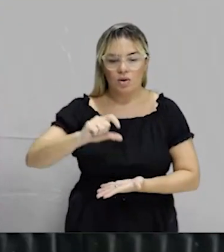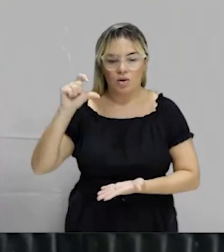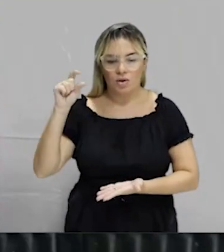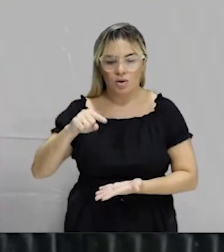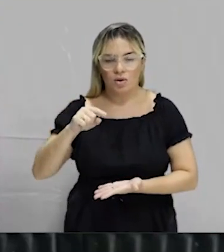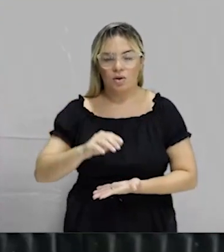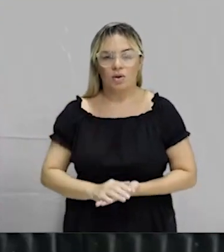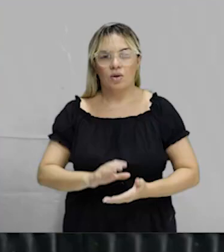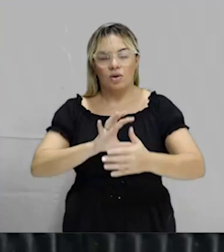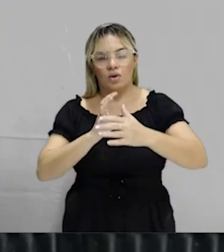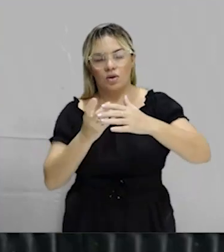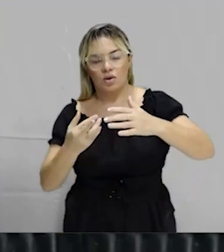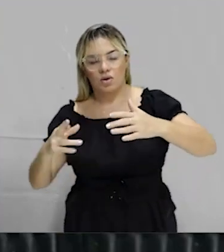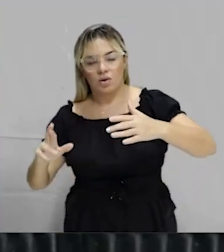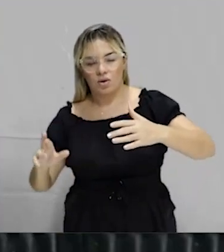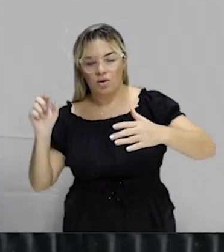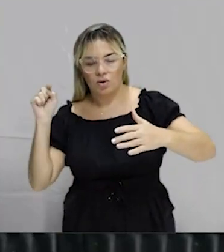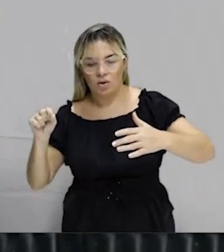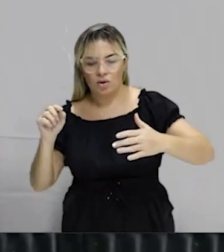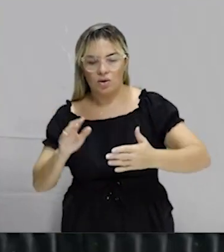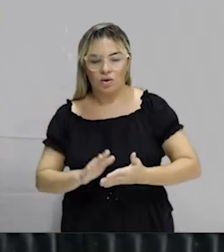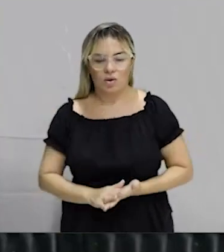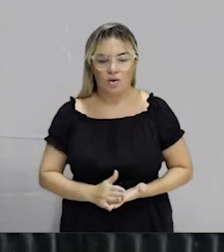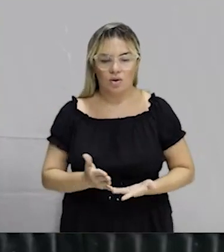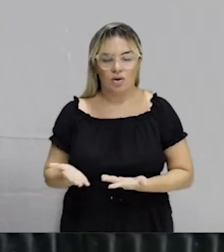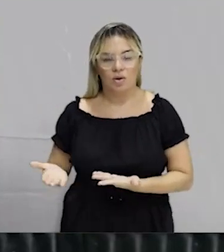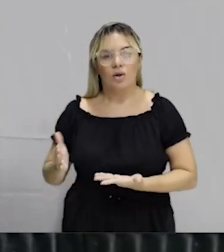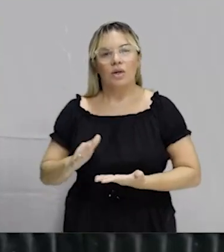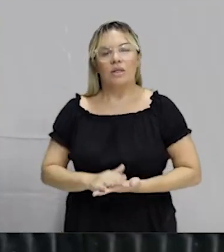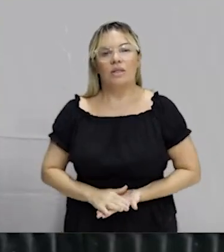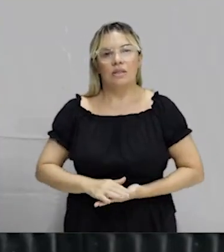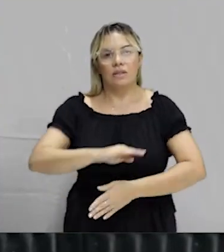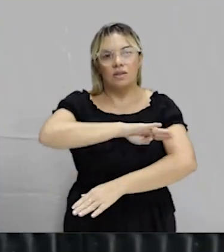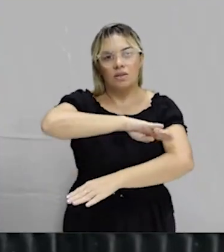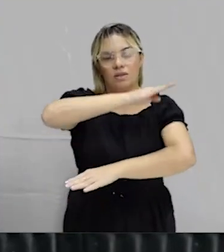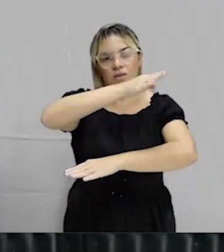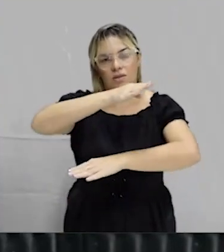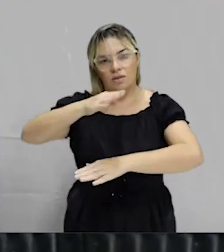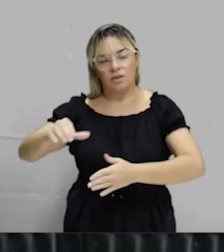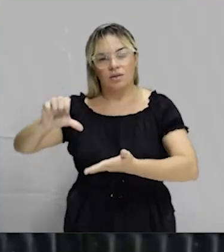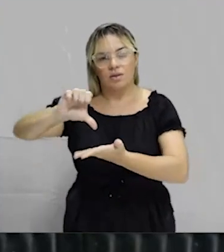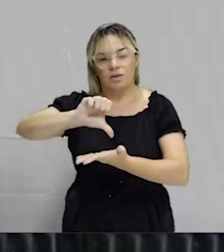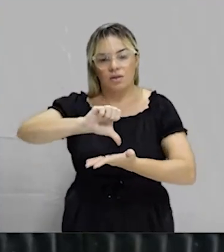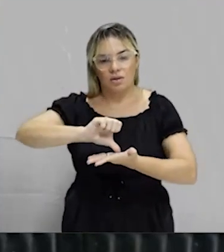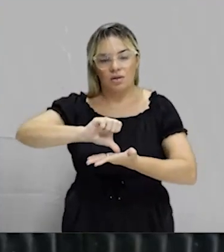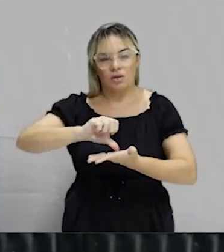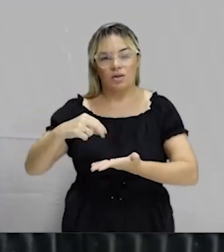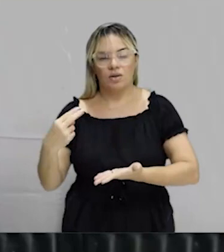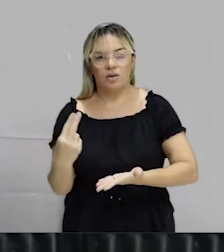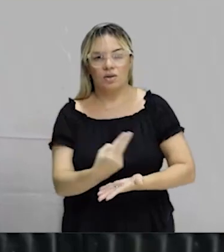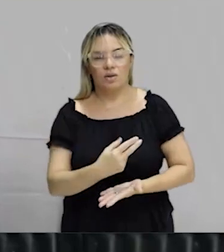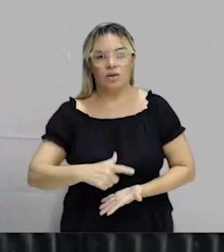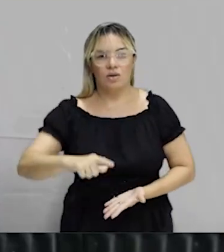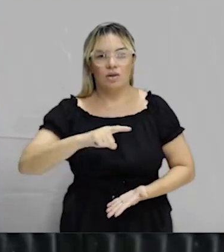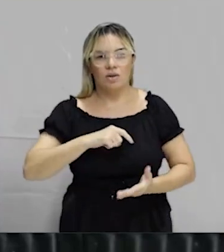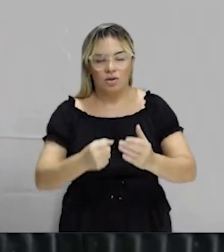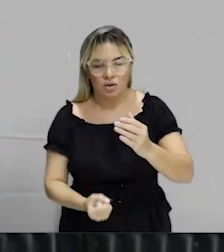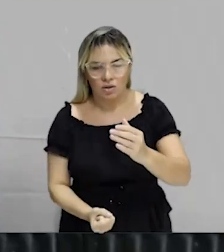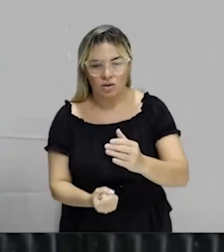Oriente Médio. Na região do Planalto iraniano é que nós teremos, na verdade, a